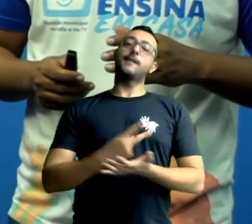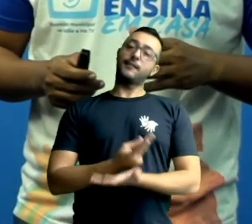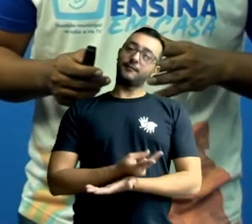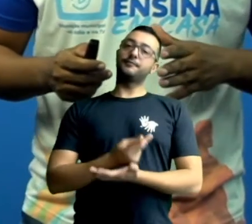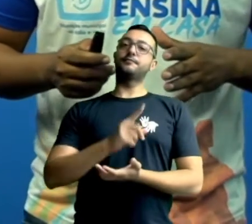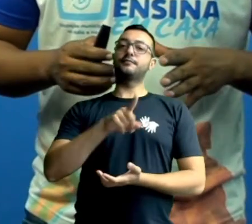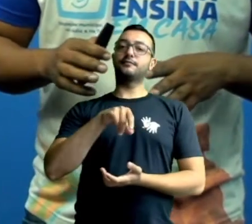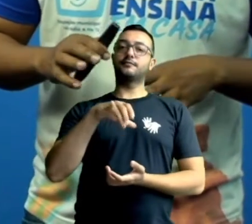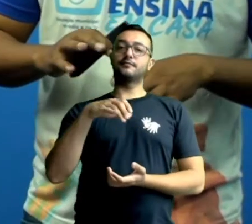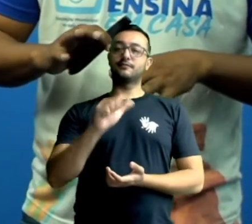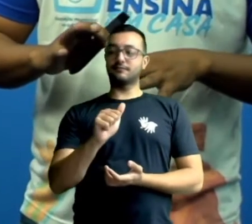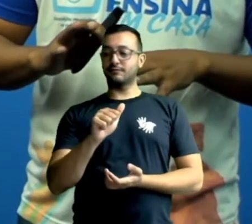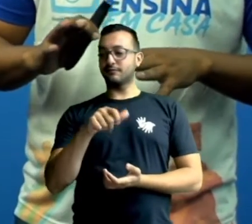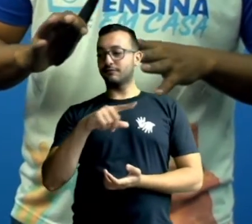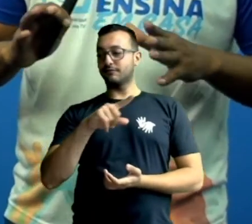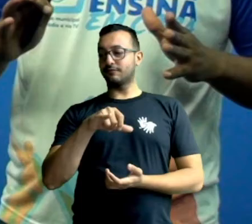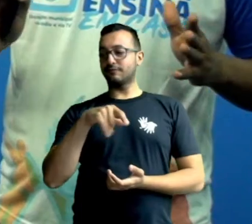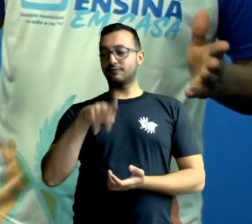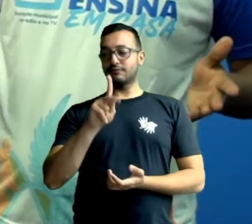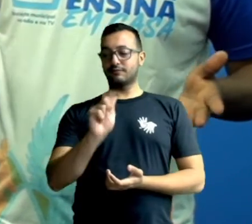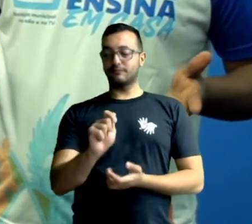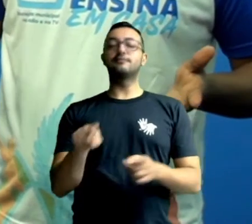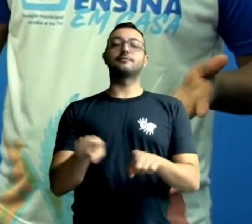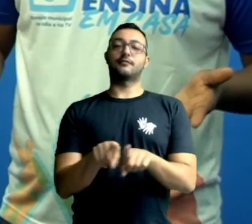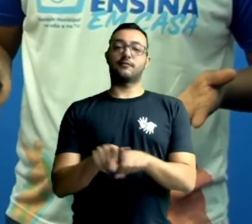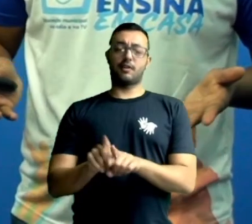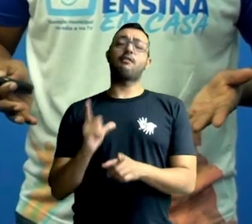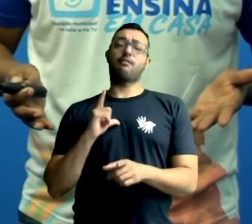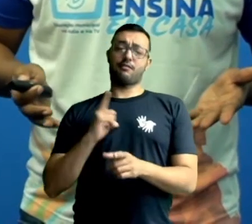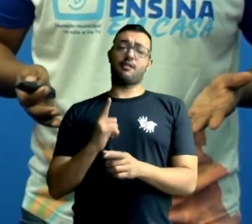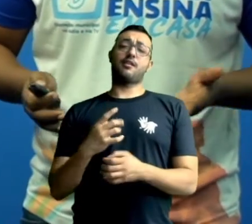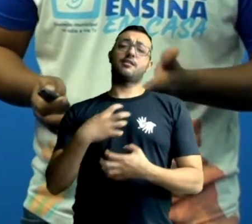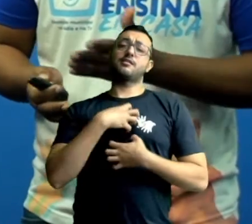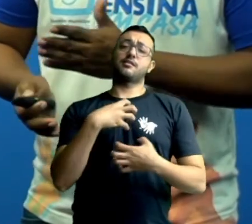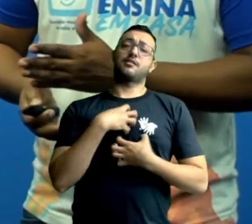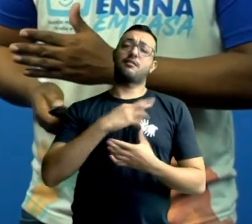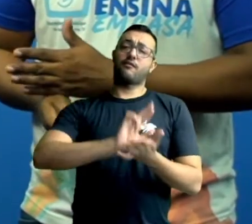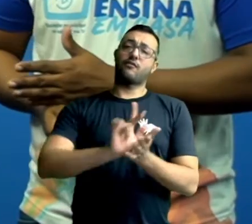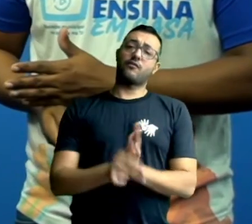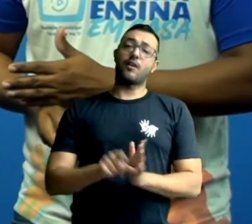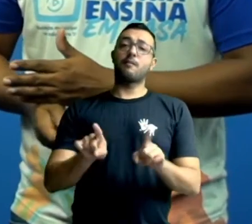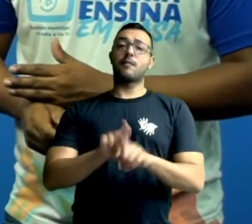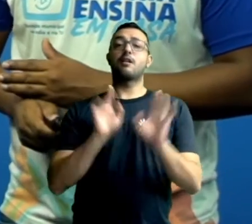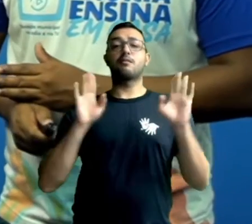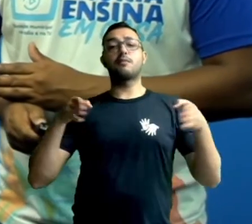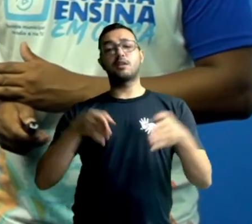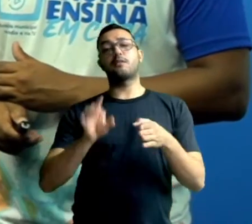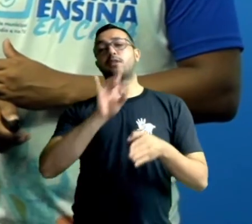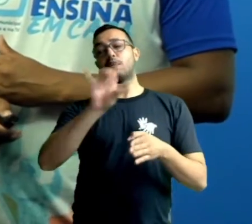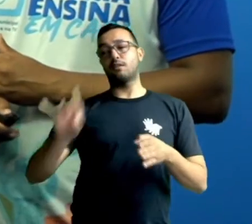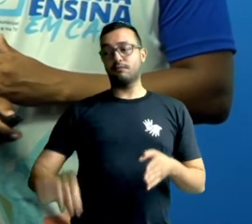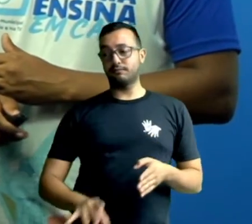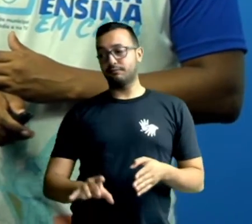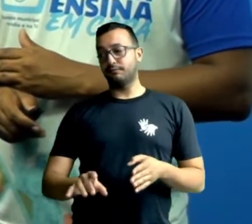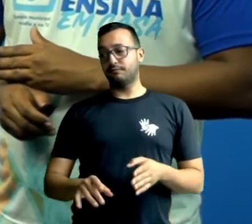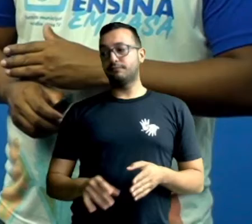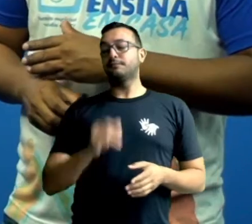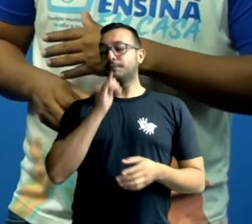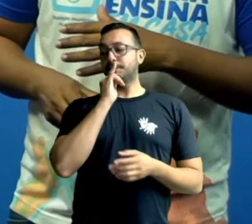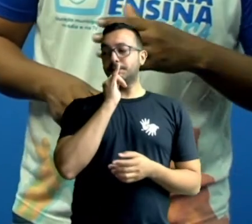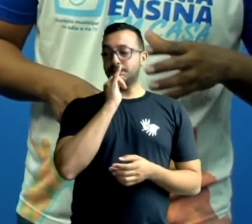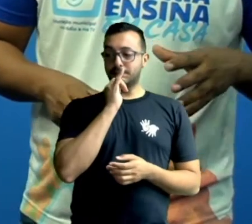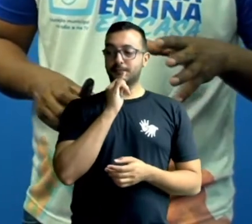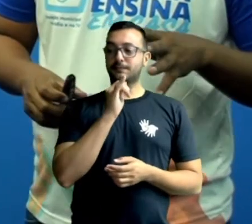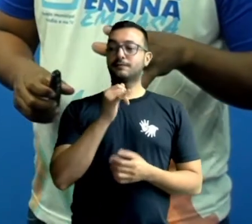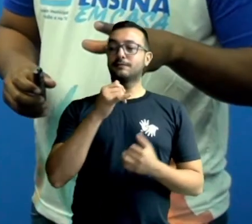Essas doenças possuem sintomas bem parecidos, mas também específicos de cada uma. Como, por